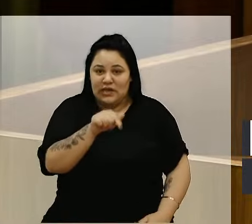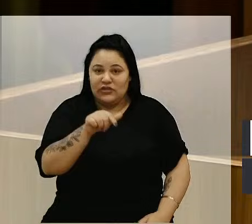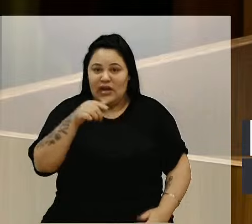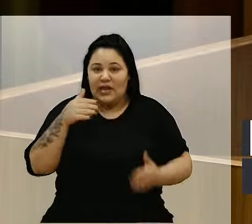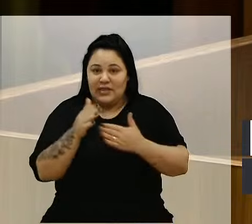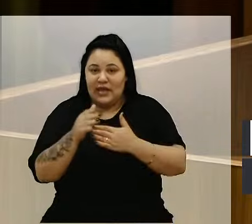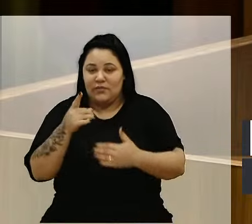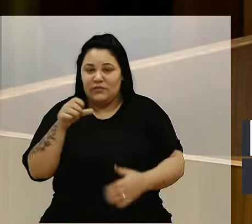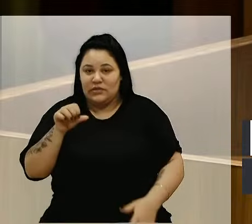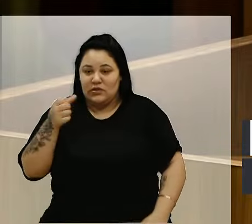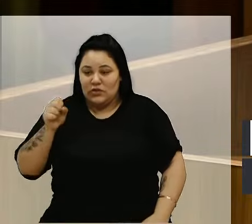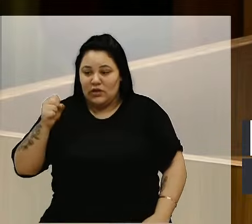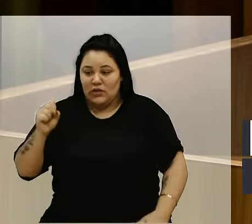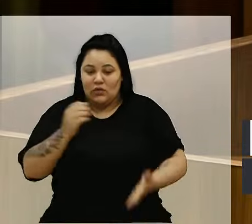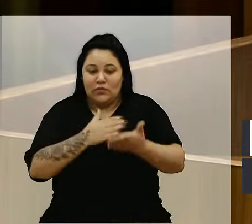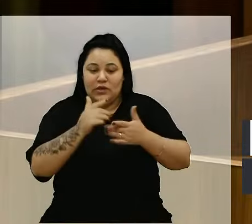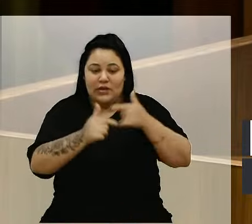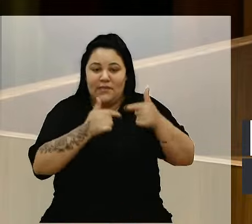área da saúde.